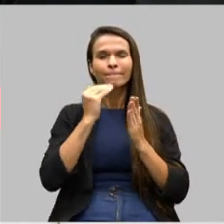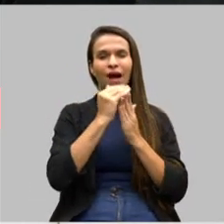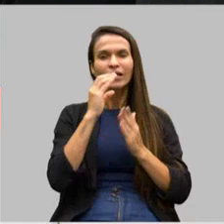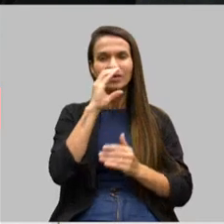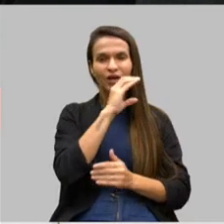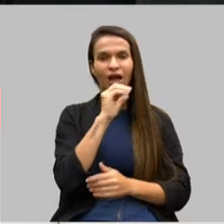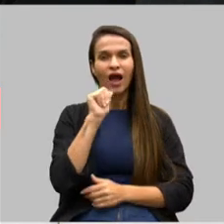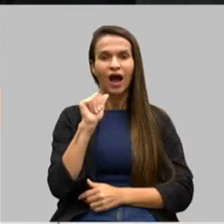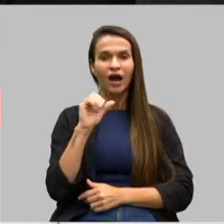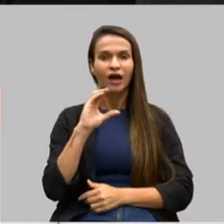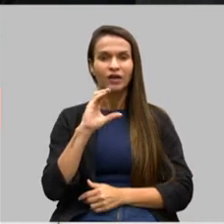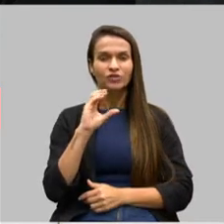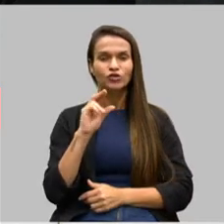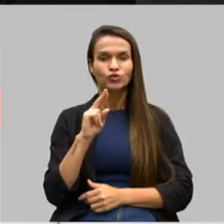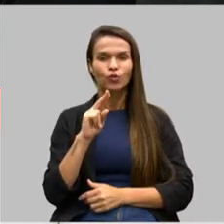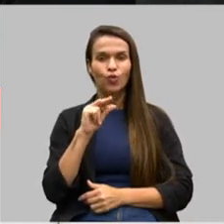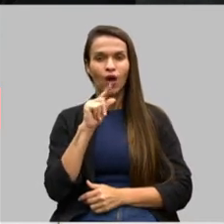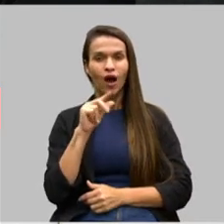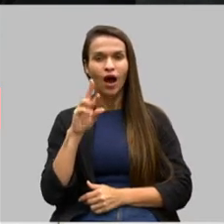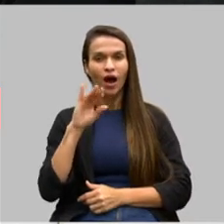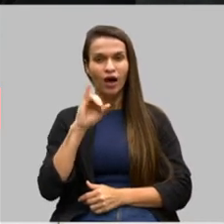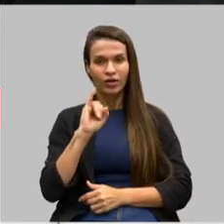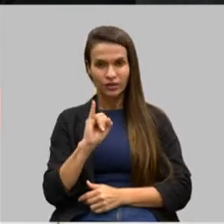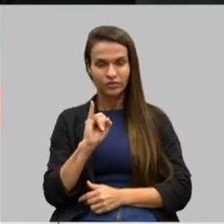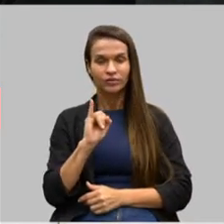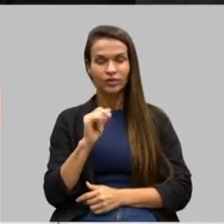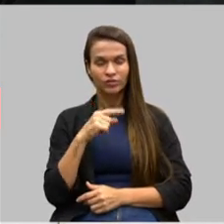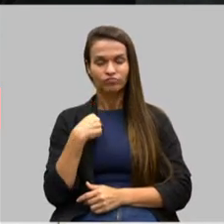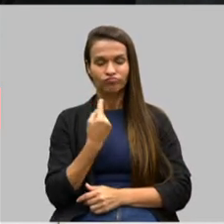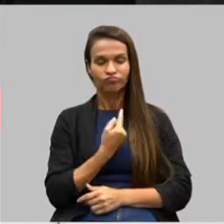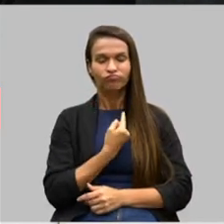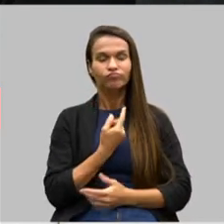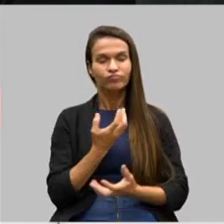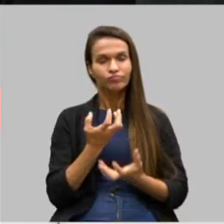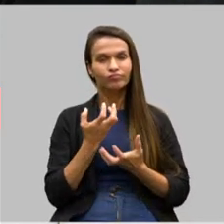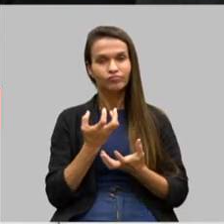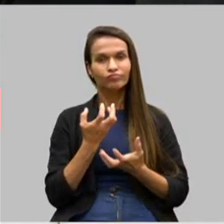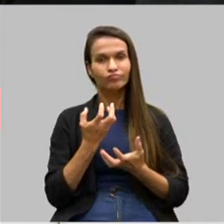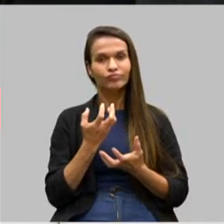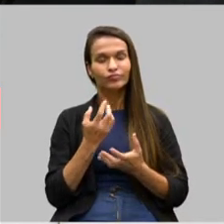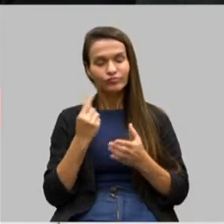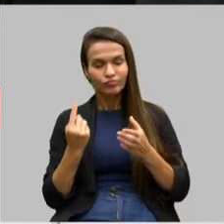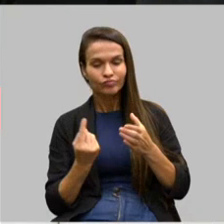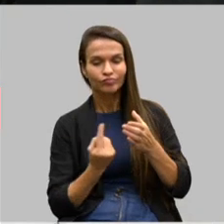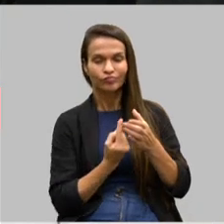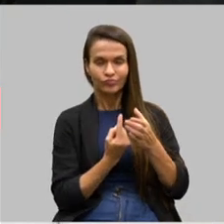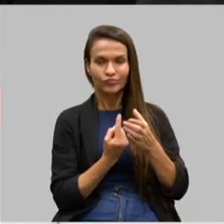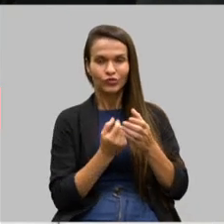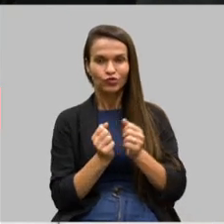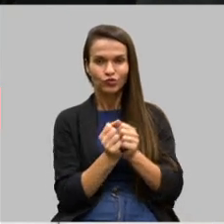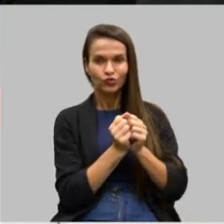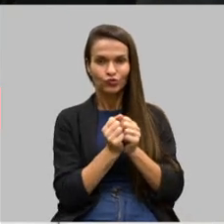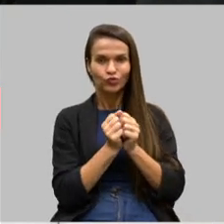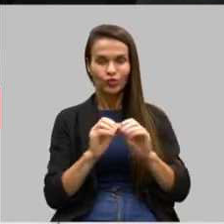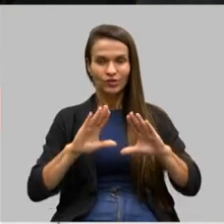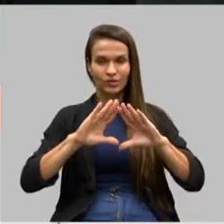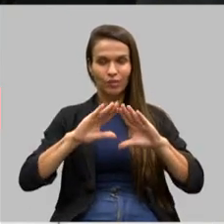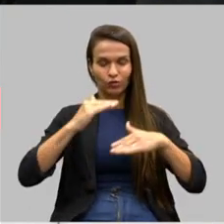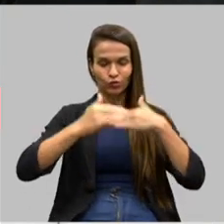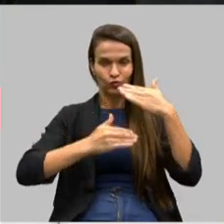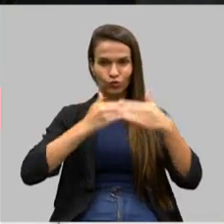né? Então, a gente quer muito estar fazendo parte dessa construção junto com a Assembleia.